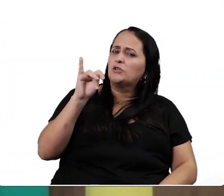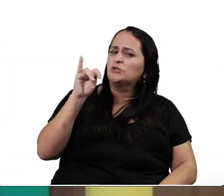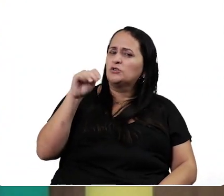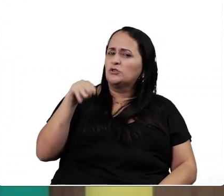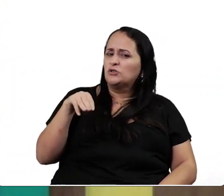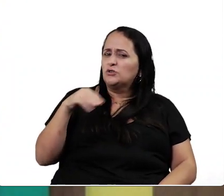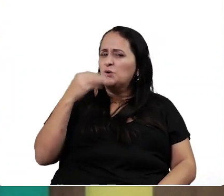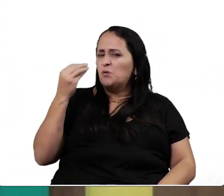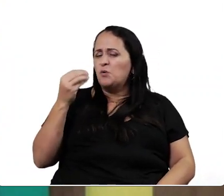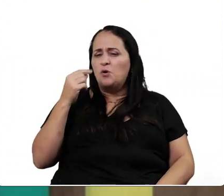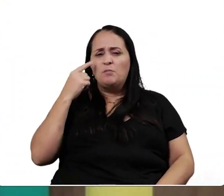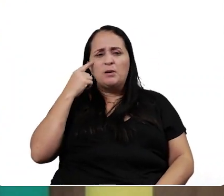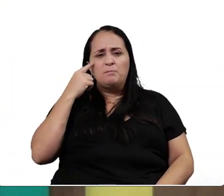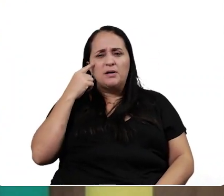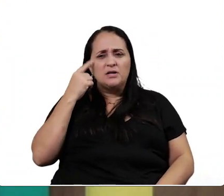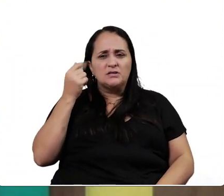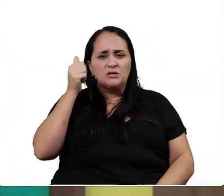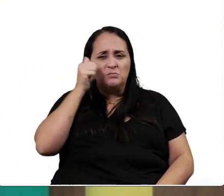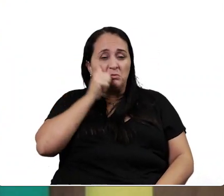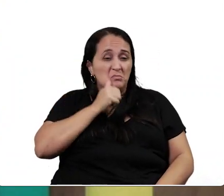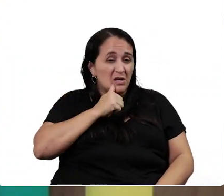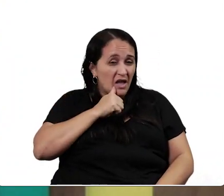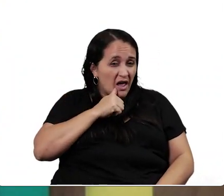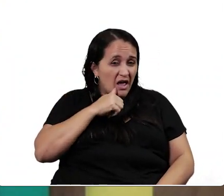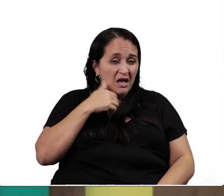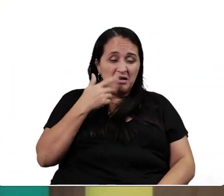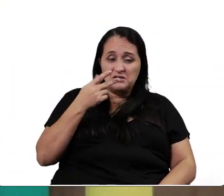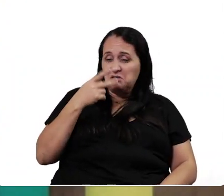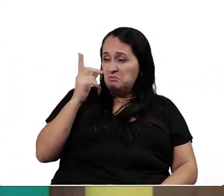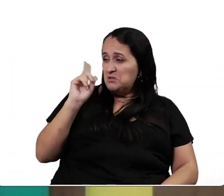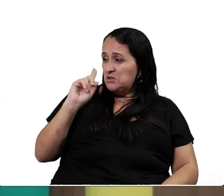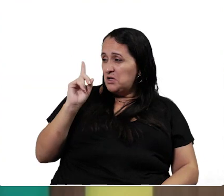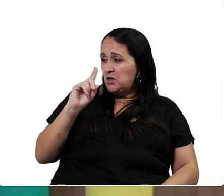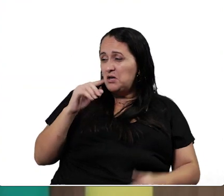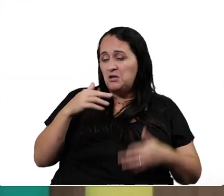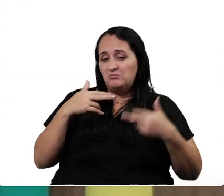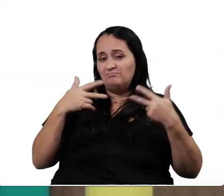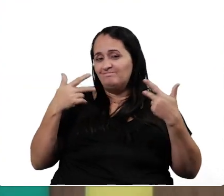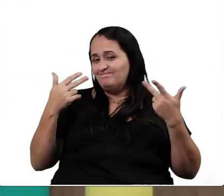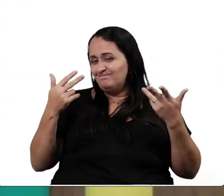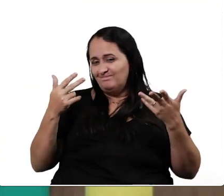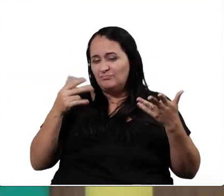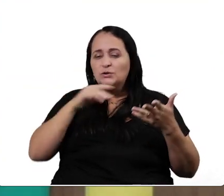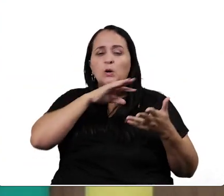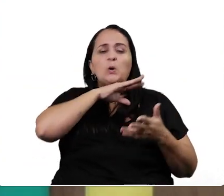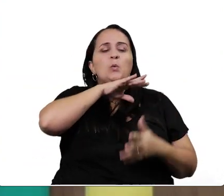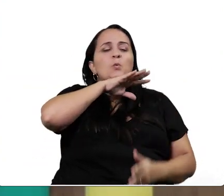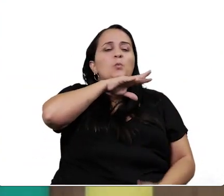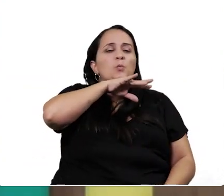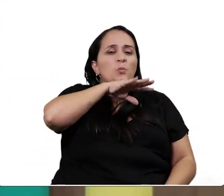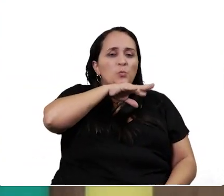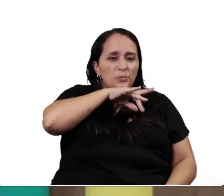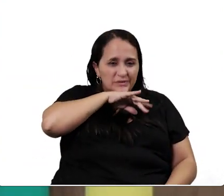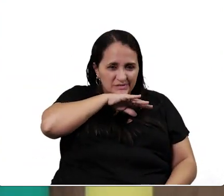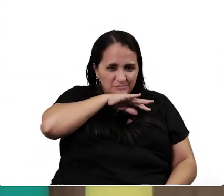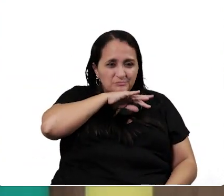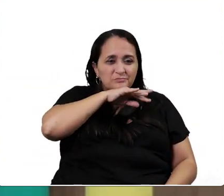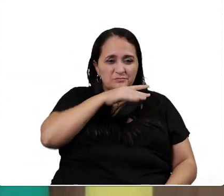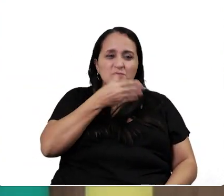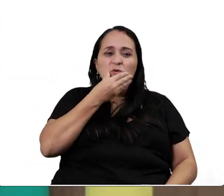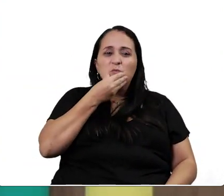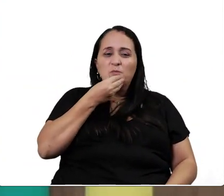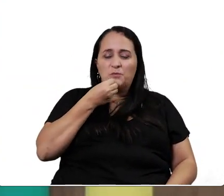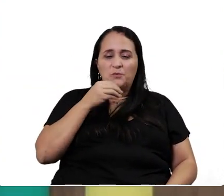que ele pensa sobre esporte e mulheres. Mas não só de pensamentos ruins sobre o Barão